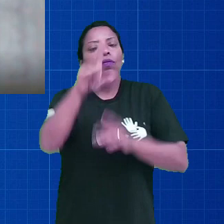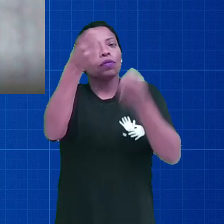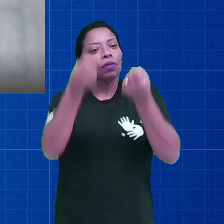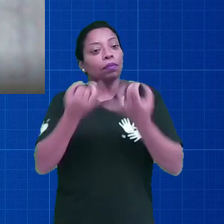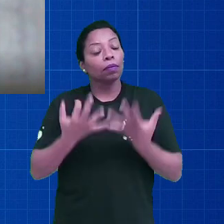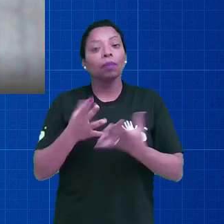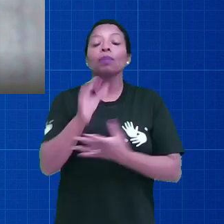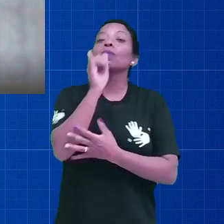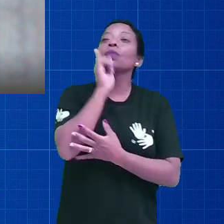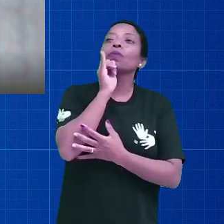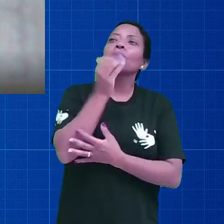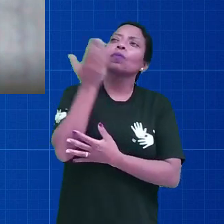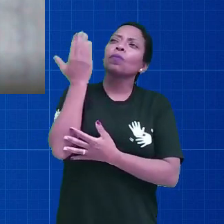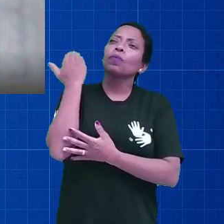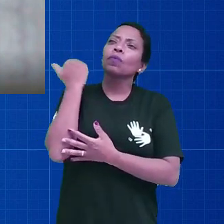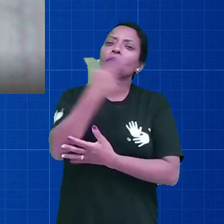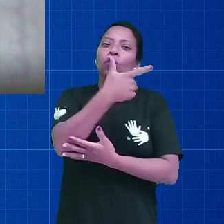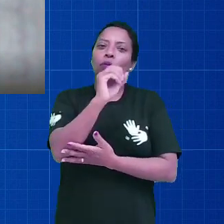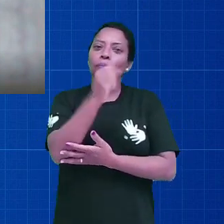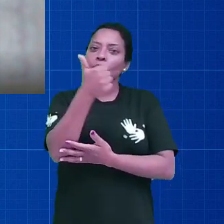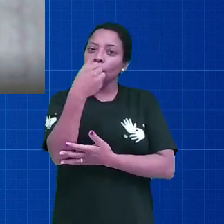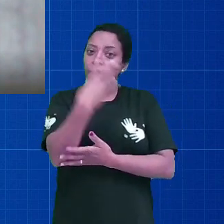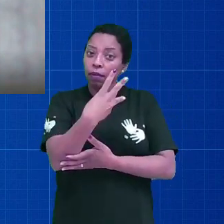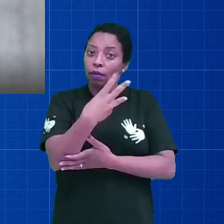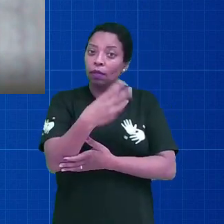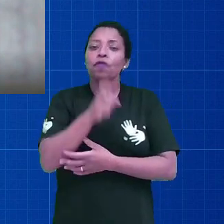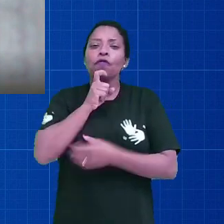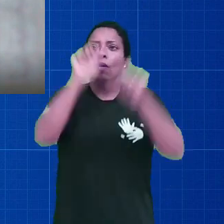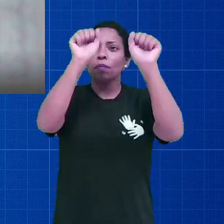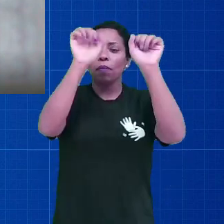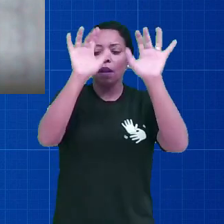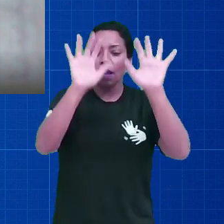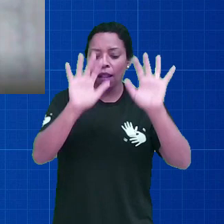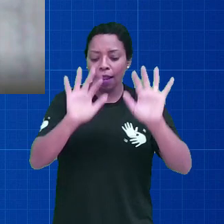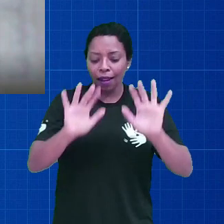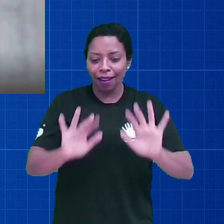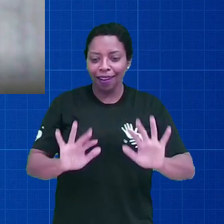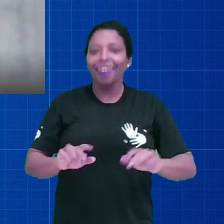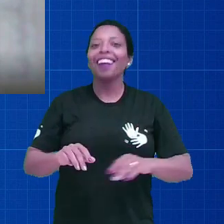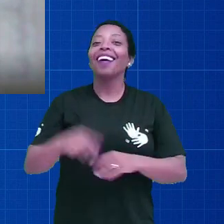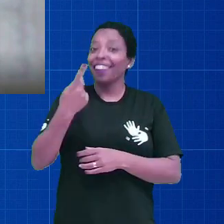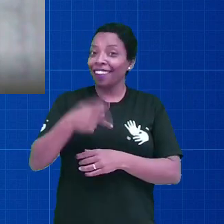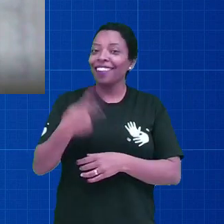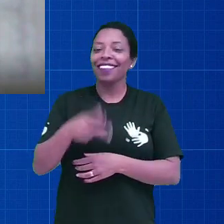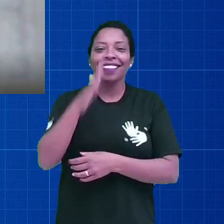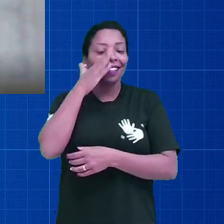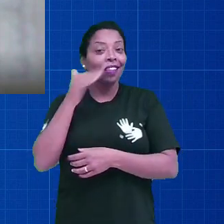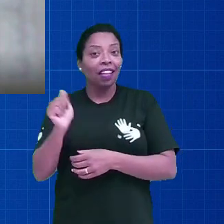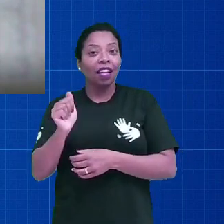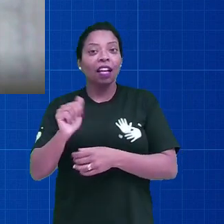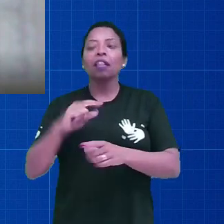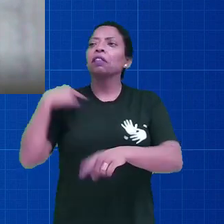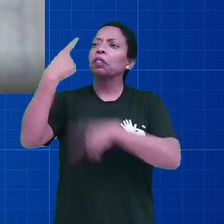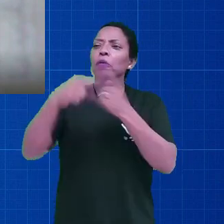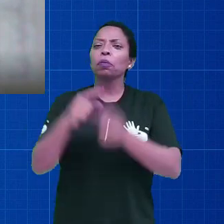Por exemplo, lá acho que foi 2013, que nevou no município de Araucária, né? E depois de lá para cá a gente sempre